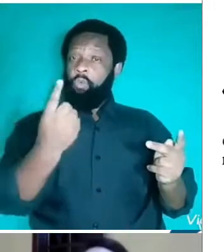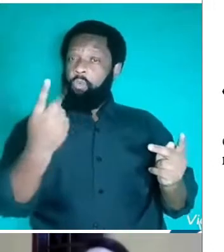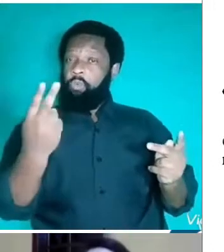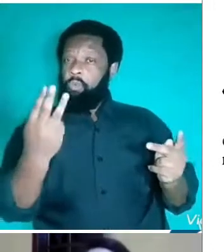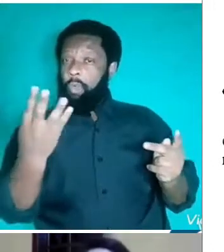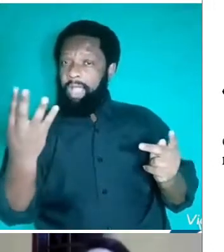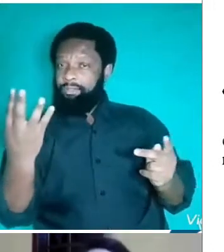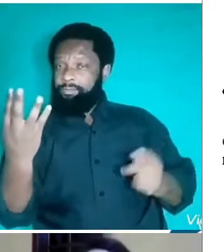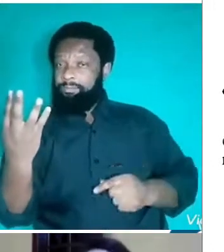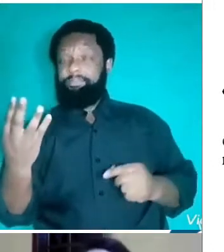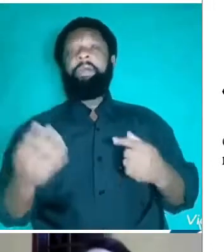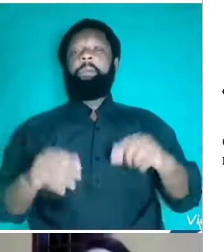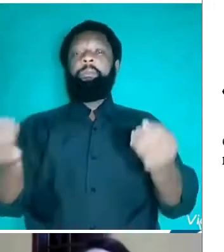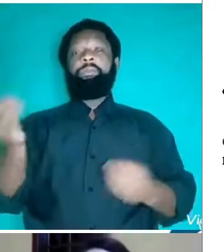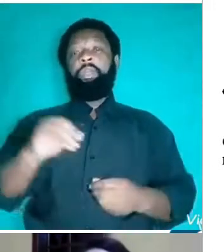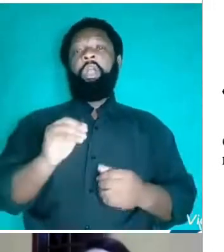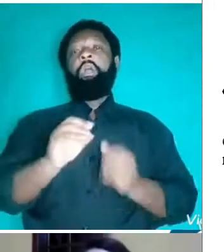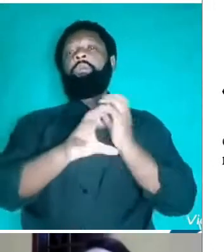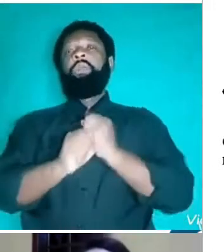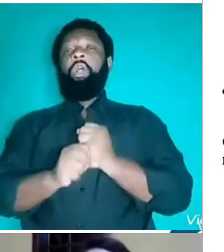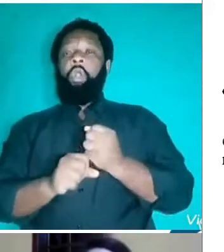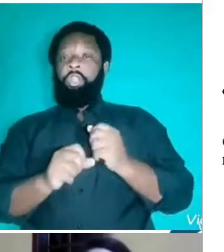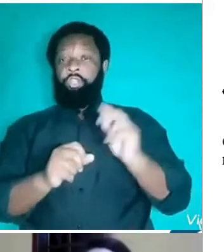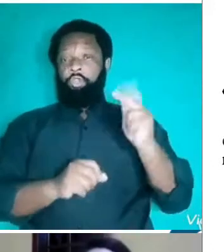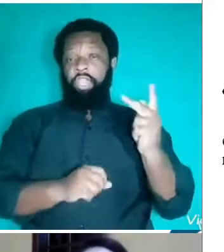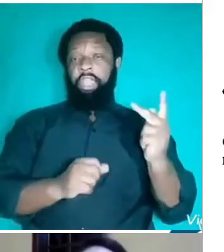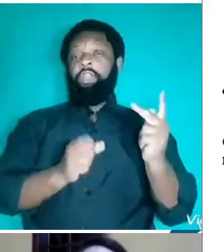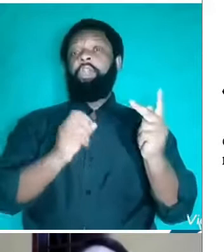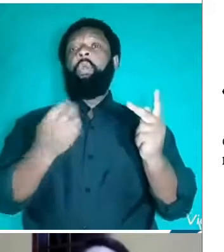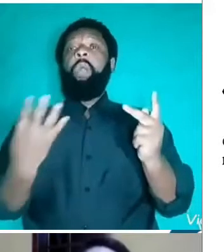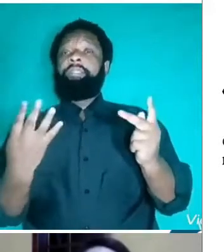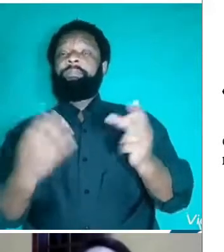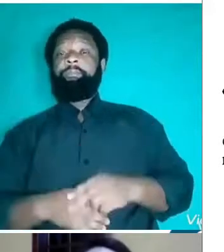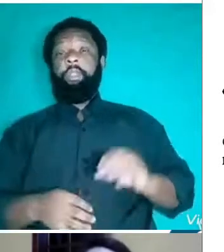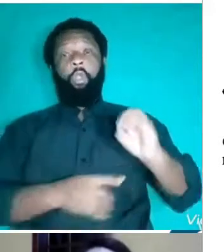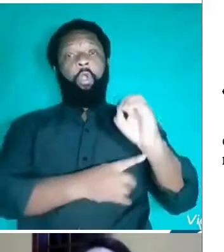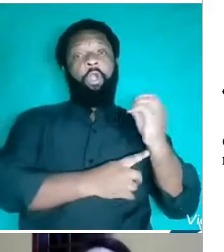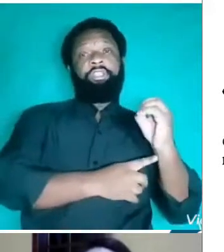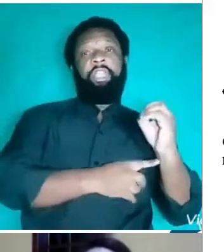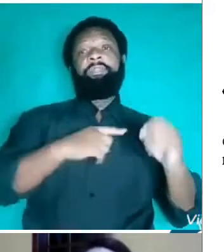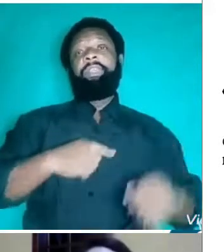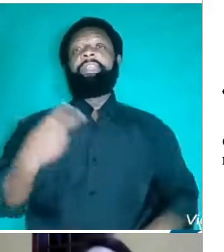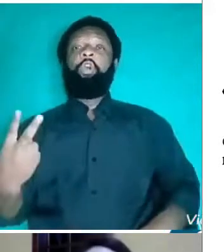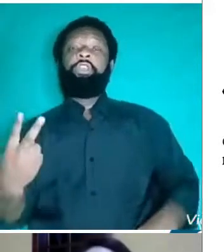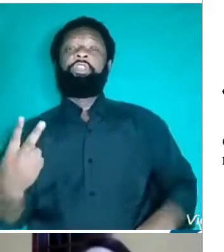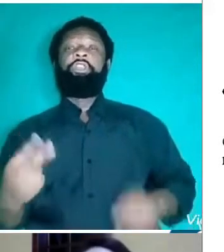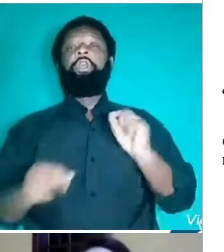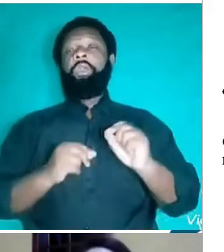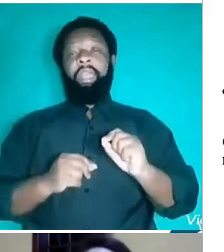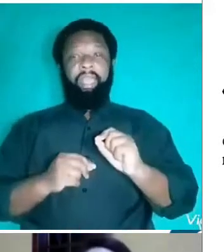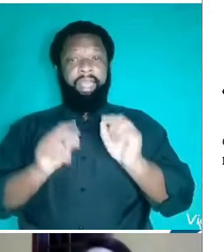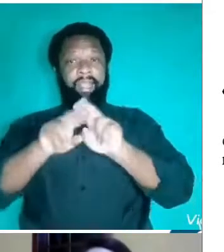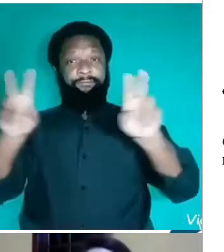1, 2, 3, 4. Então, a gente tem um total de 4 hidrogênios. E oxigênio, nós temos 2. Então,